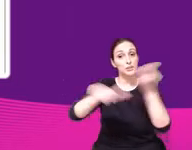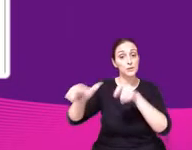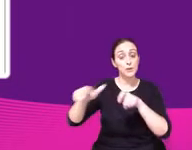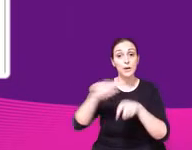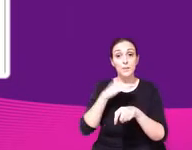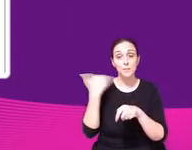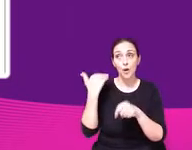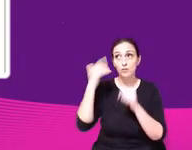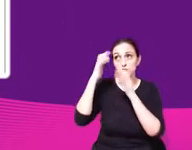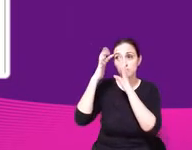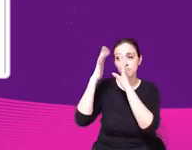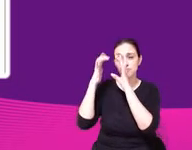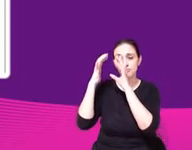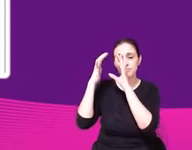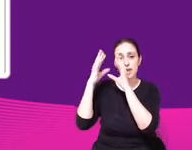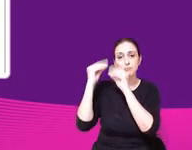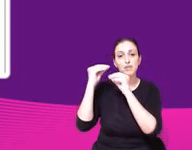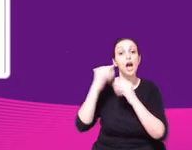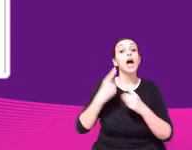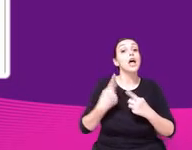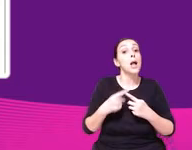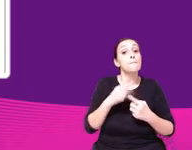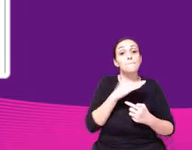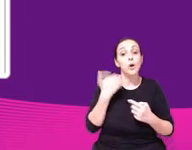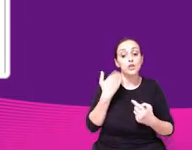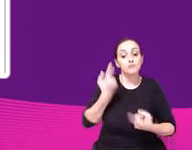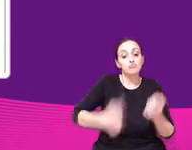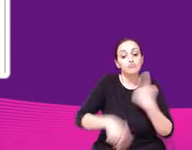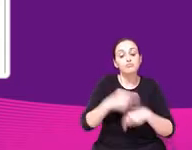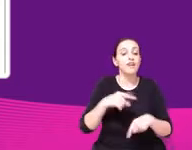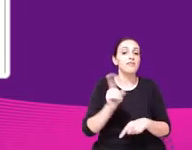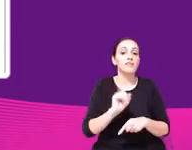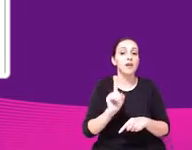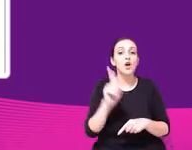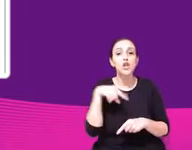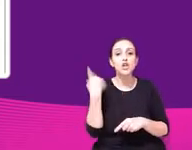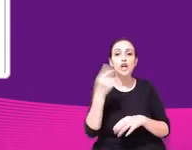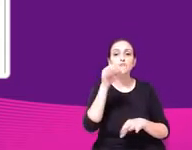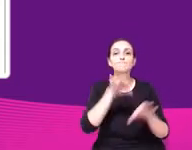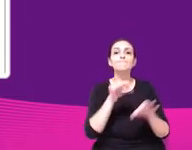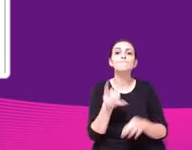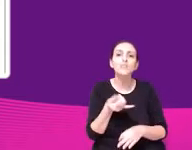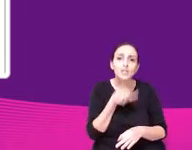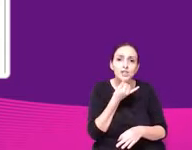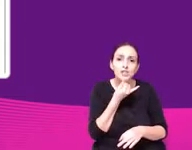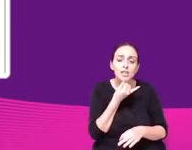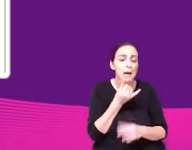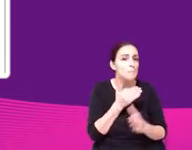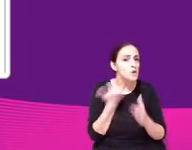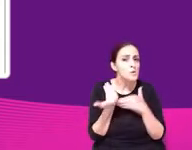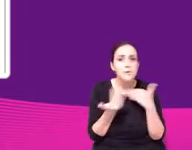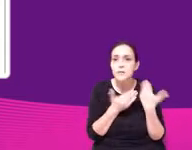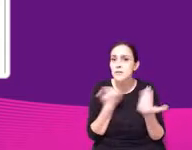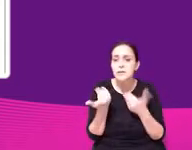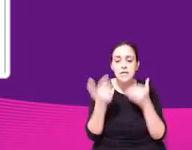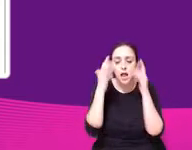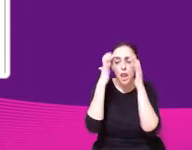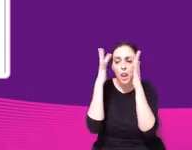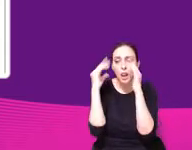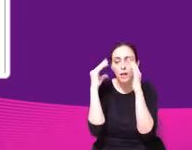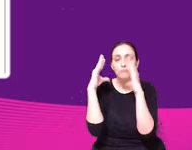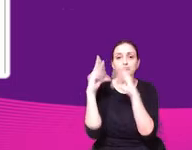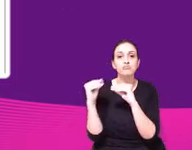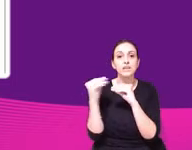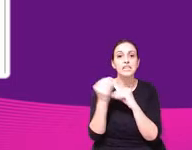morte circulatória porque nós não precisamos. Nós temos, lamentavelmente, muita morte encefálica, 100 por milhão, mais